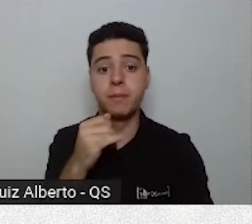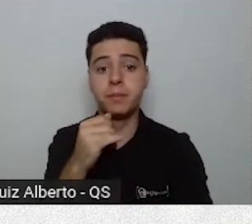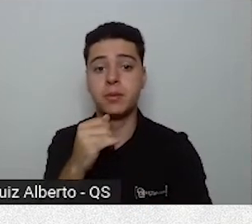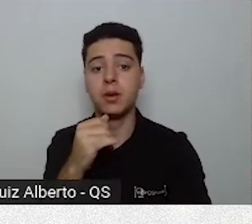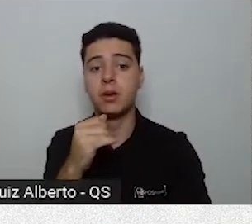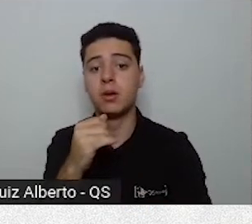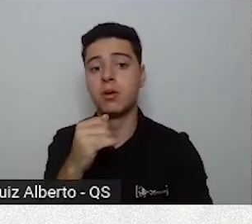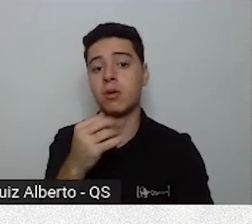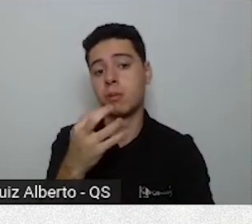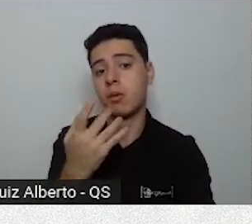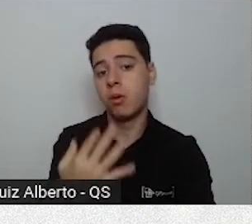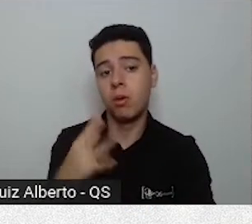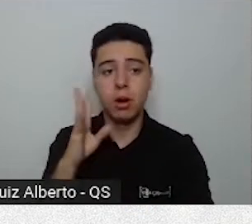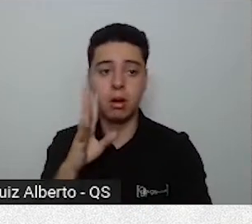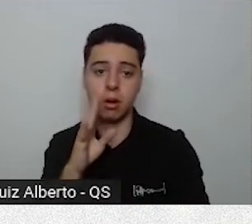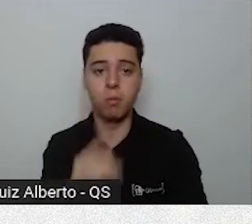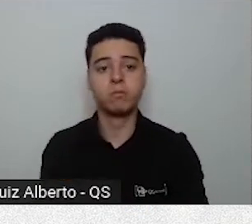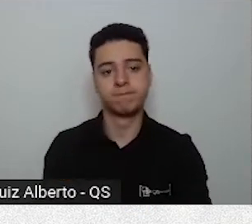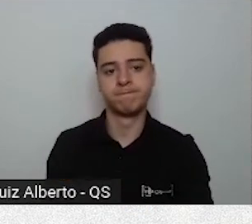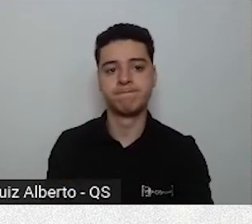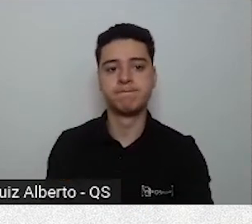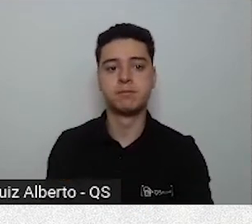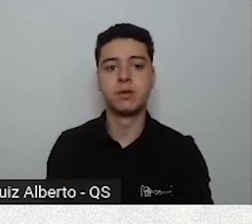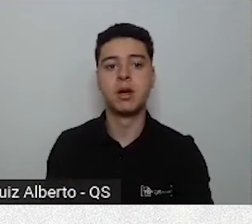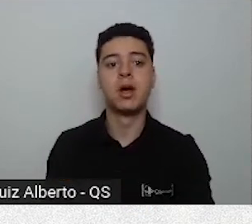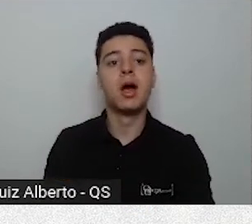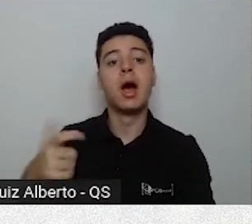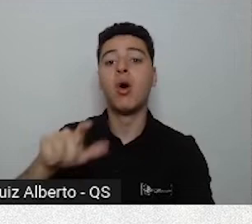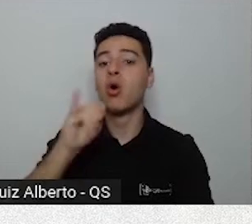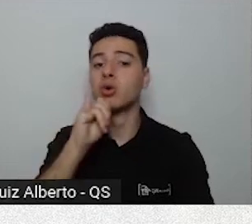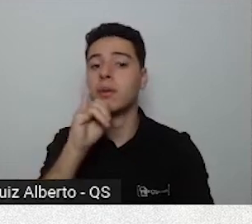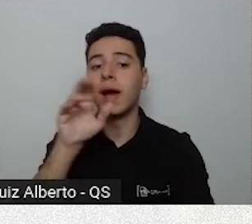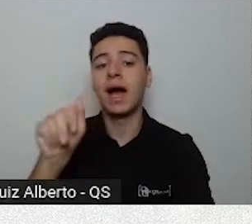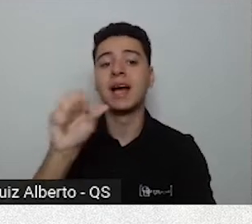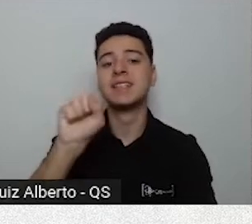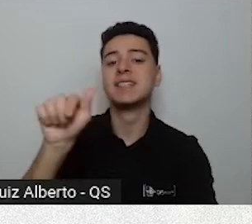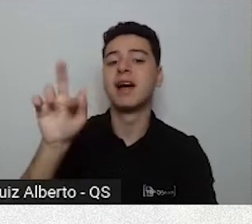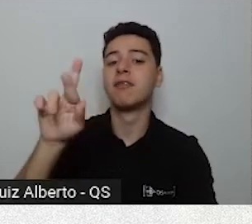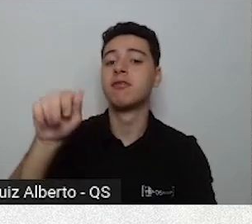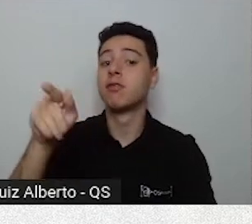assim. A próxima é o açafrão da terra.